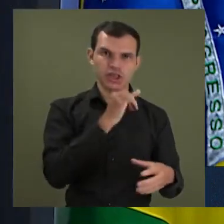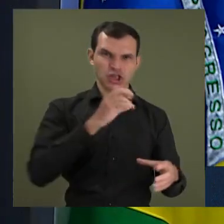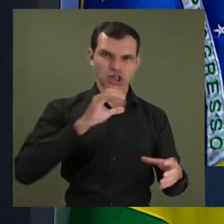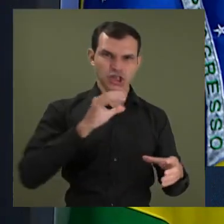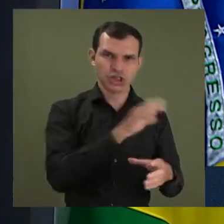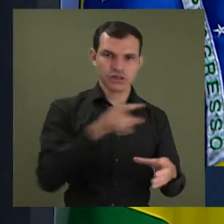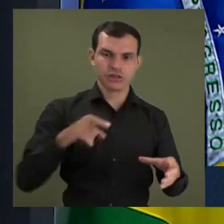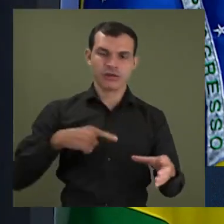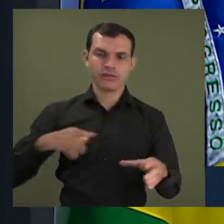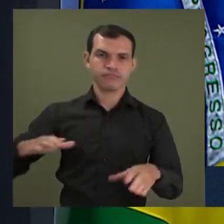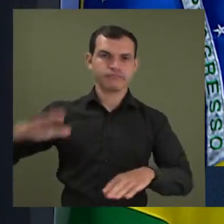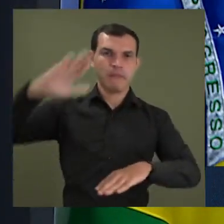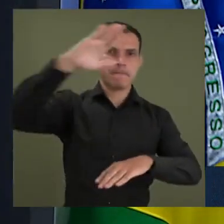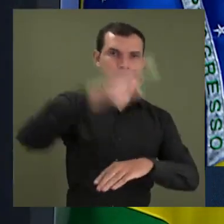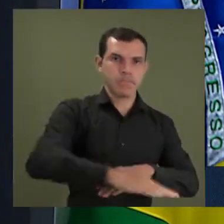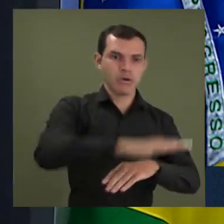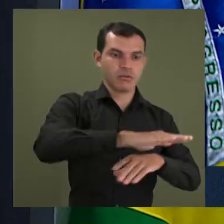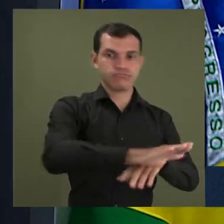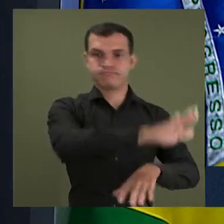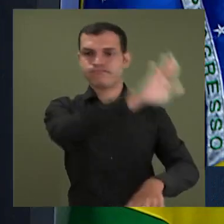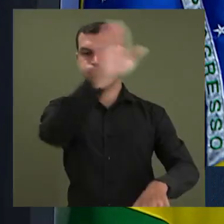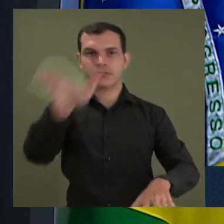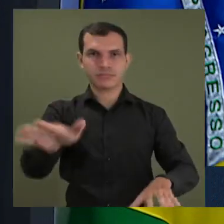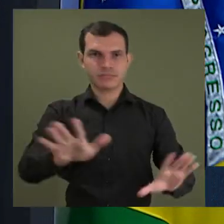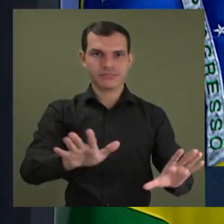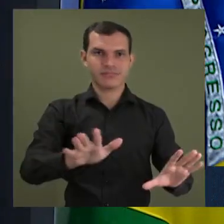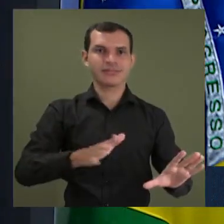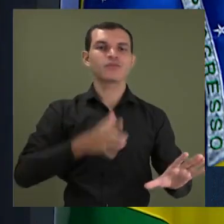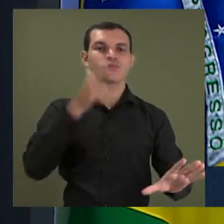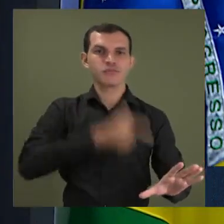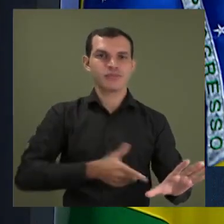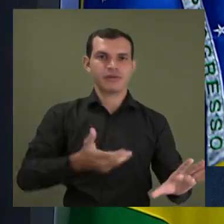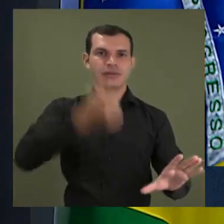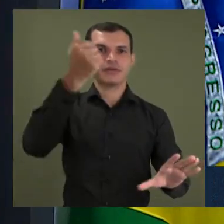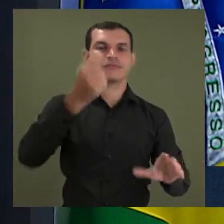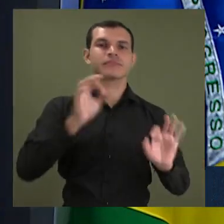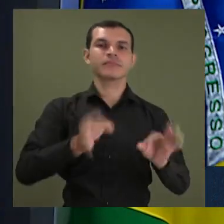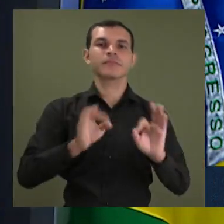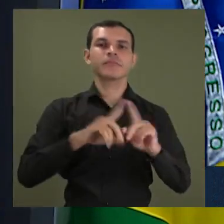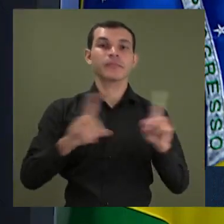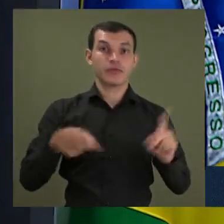precisa aqui, na Casa Revisora da República,